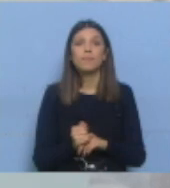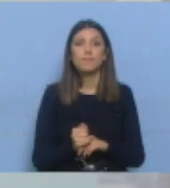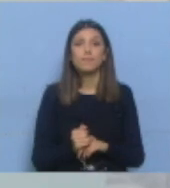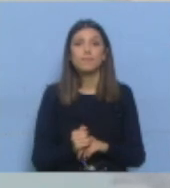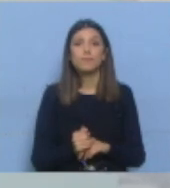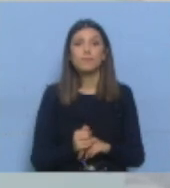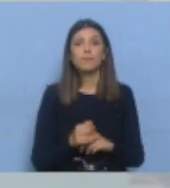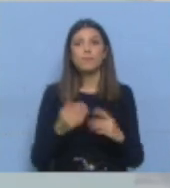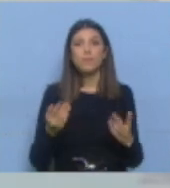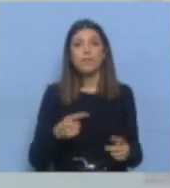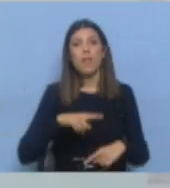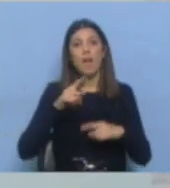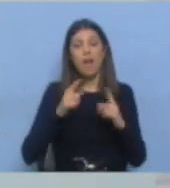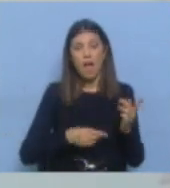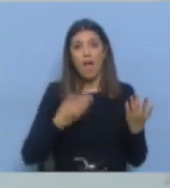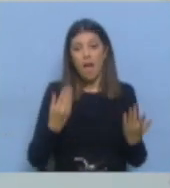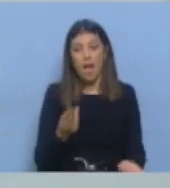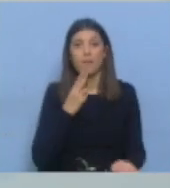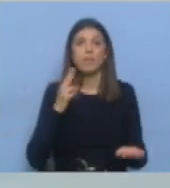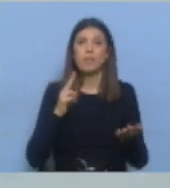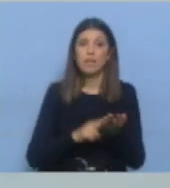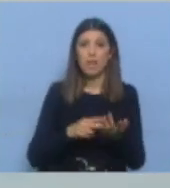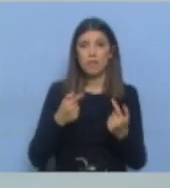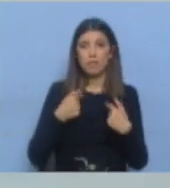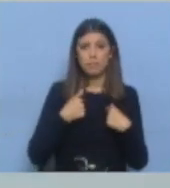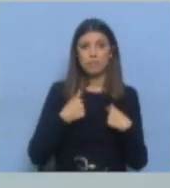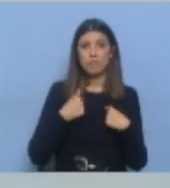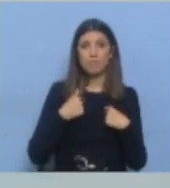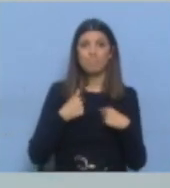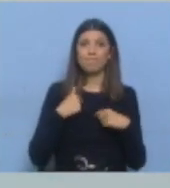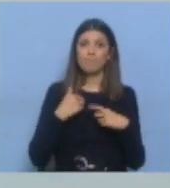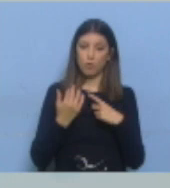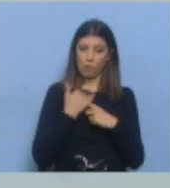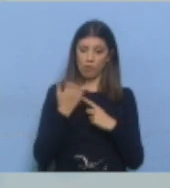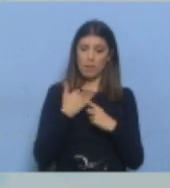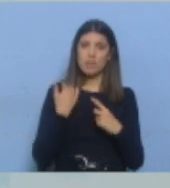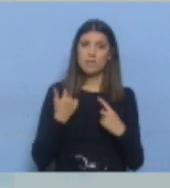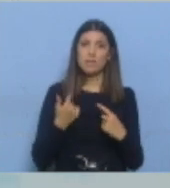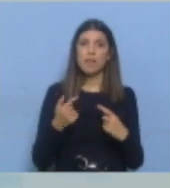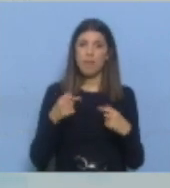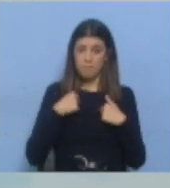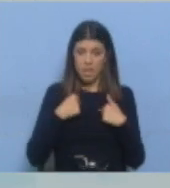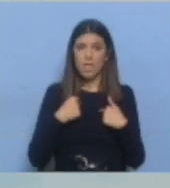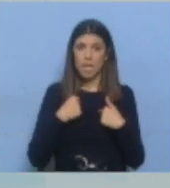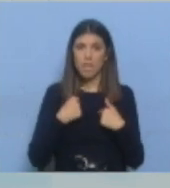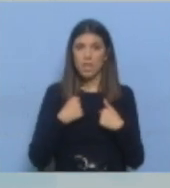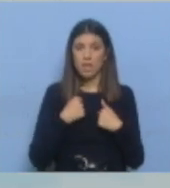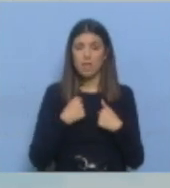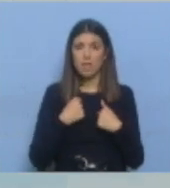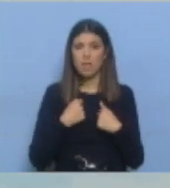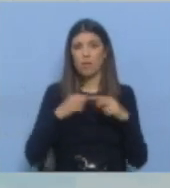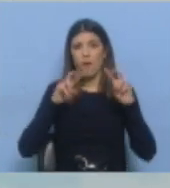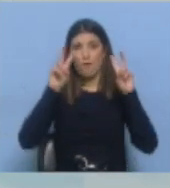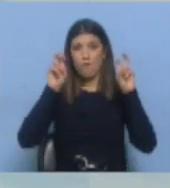Há uma realidade que a mim me toca particularmente e que me recordo dela agora nesta questão do que estamos a falar